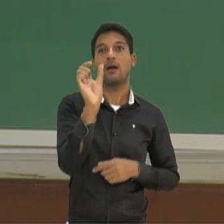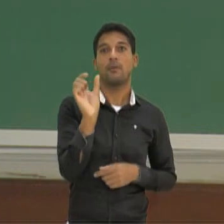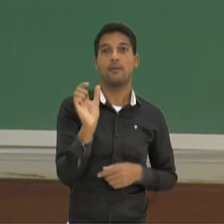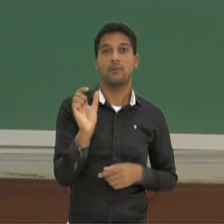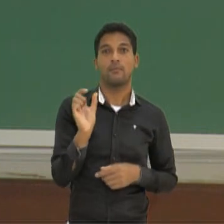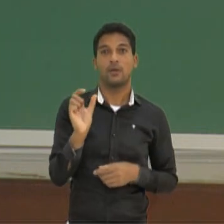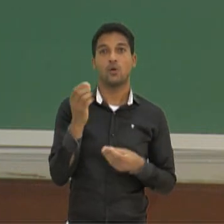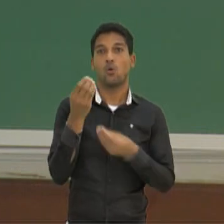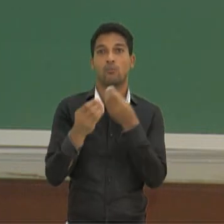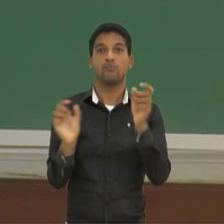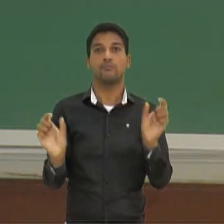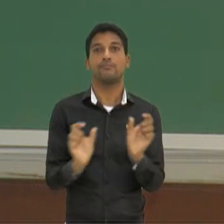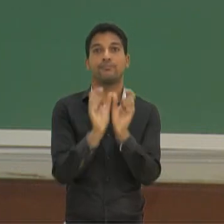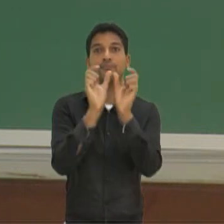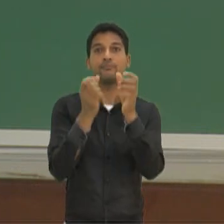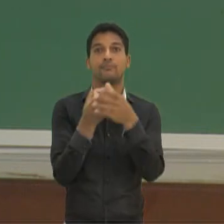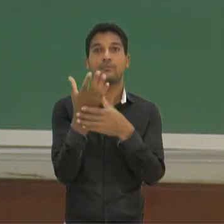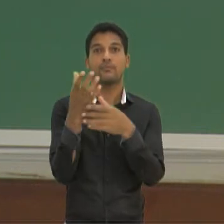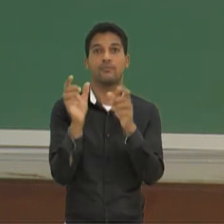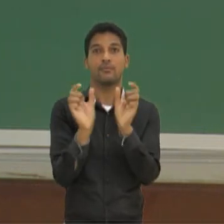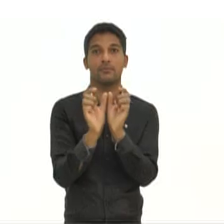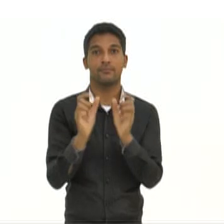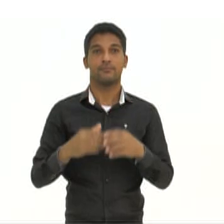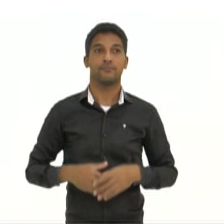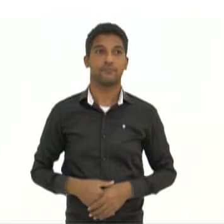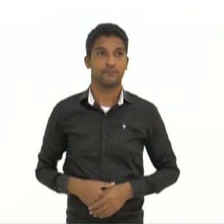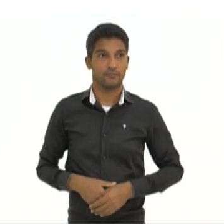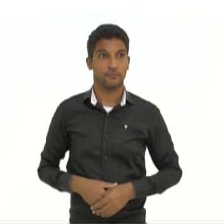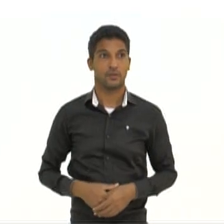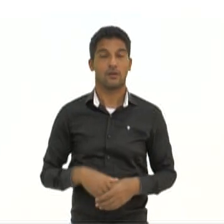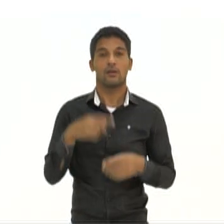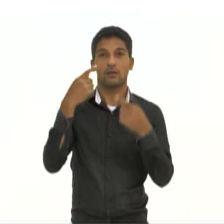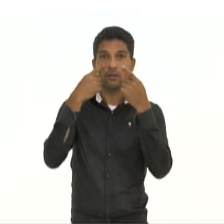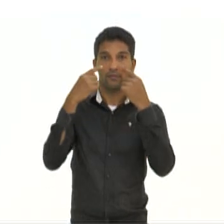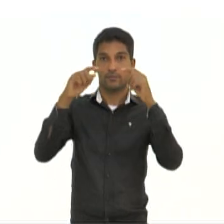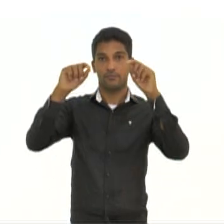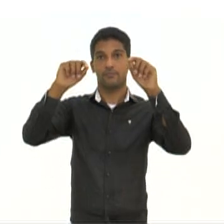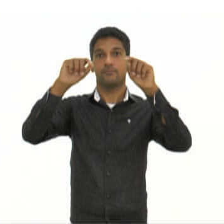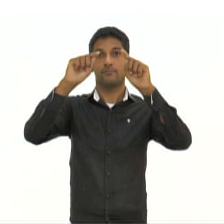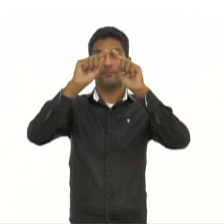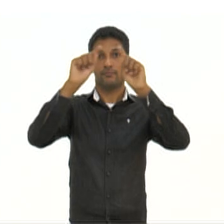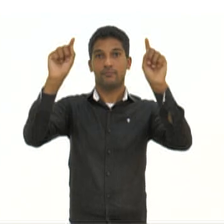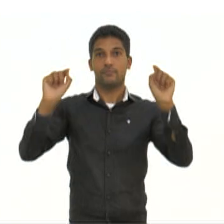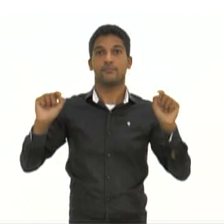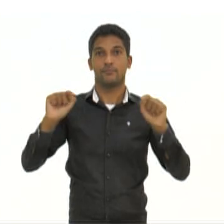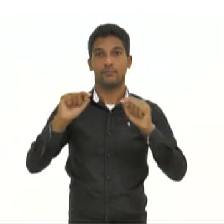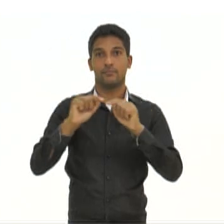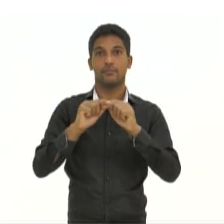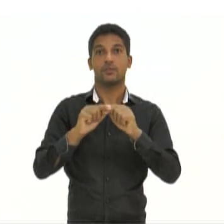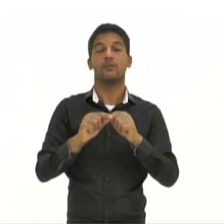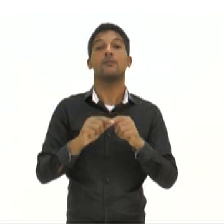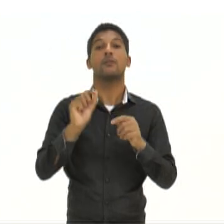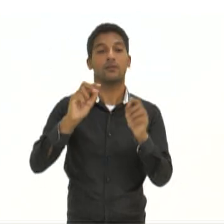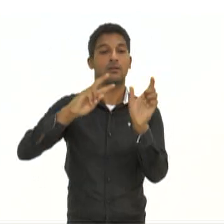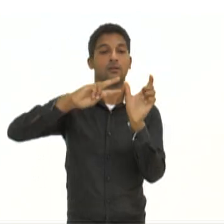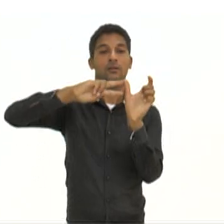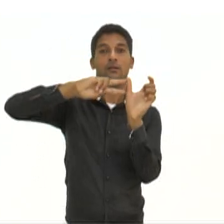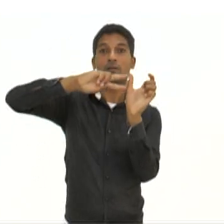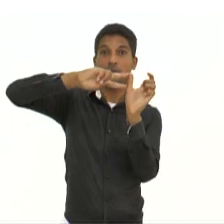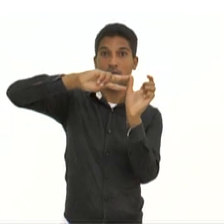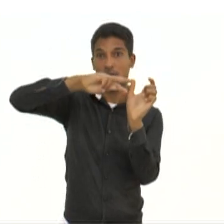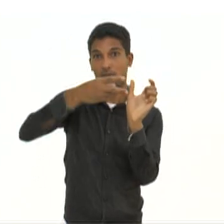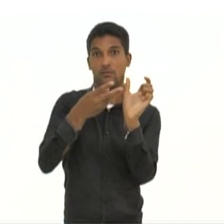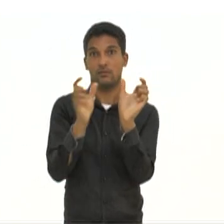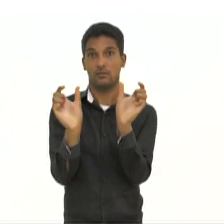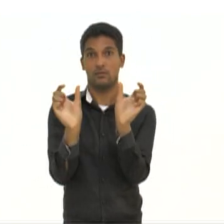para hoje aqui? Então, eu trouxe para vocês nesses slides sinônimos para a palavra carta, né? É bom a gente conhecer os sinônimos das